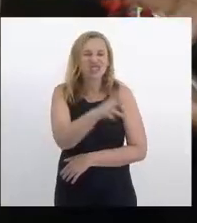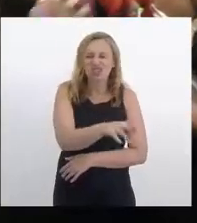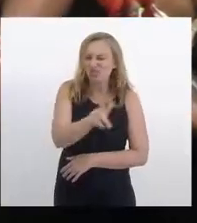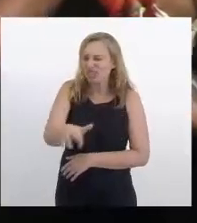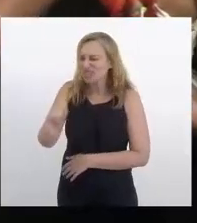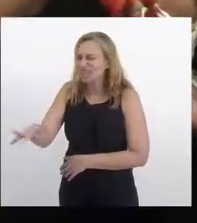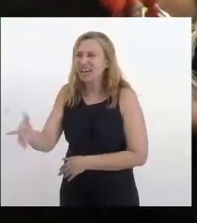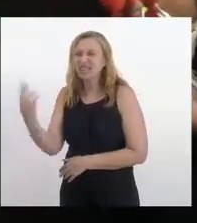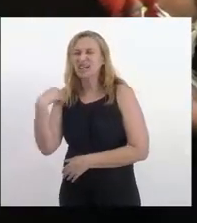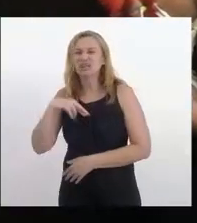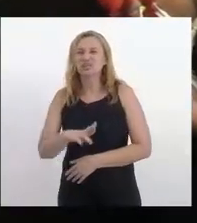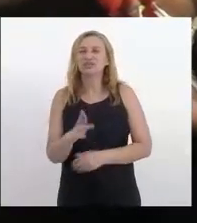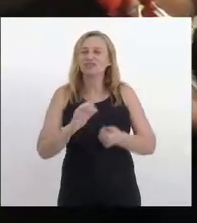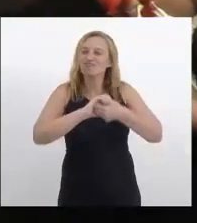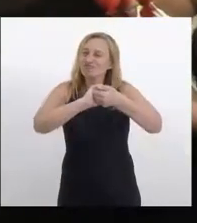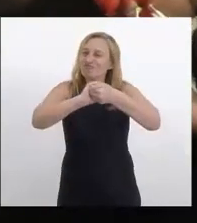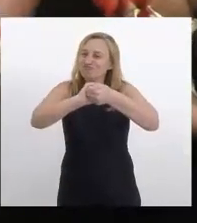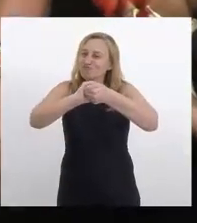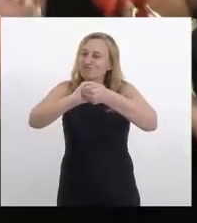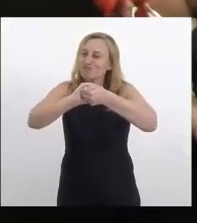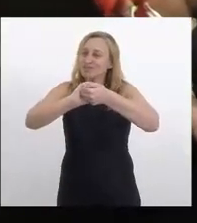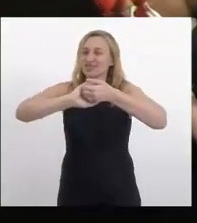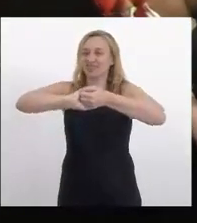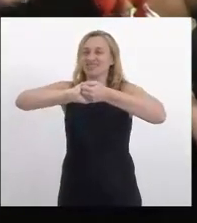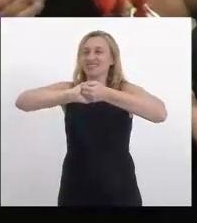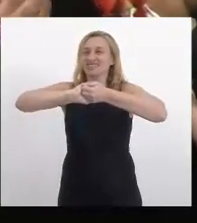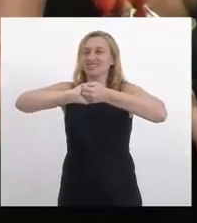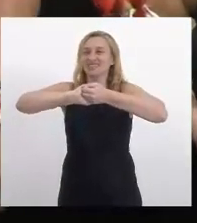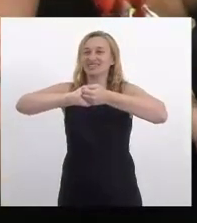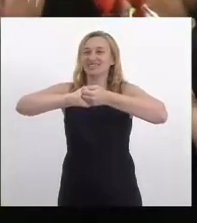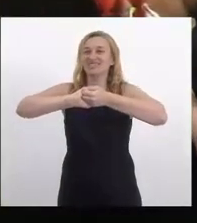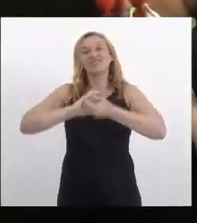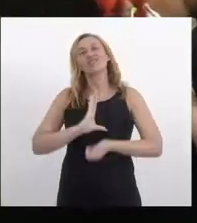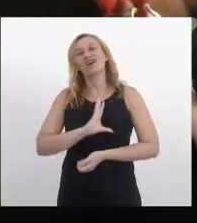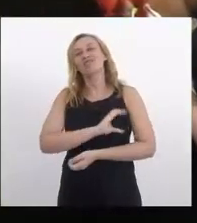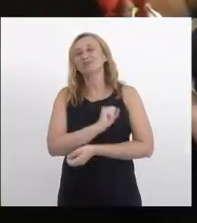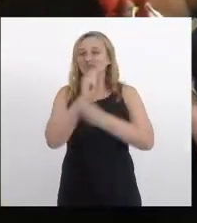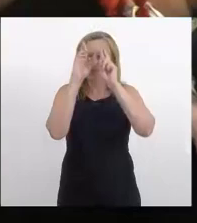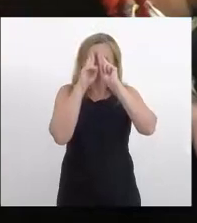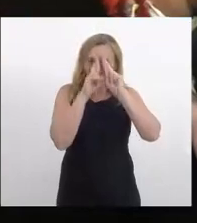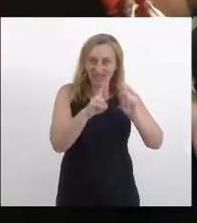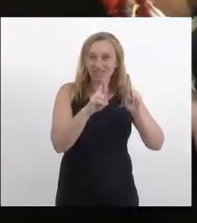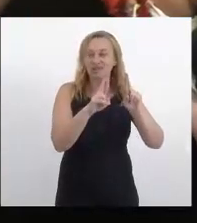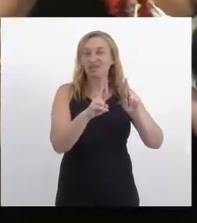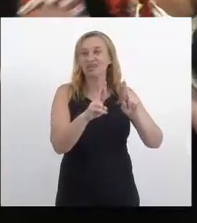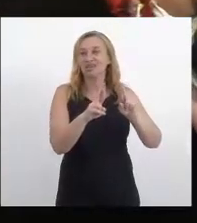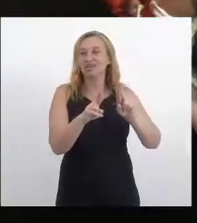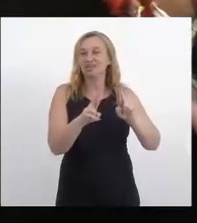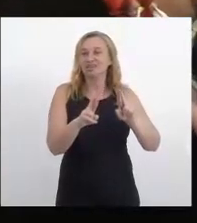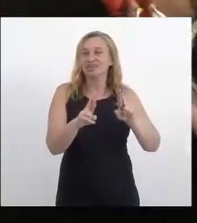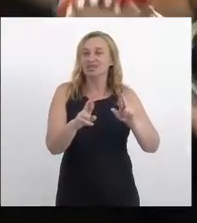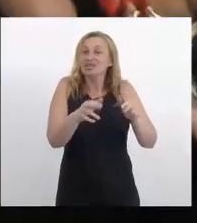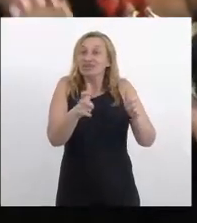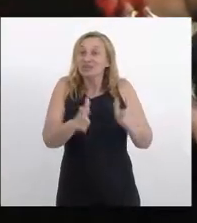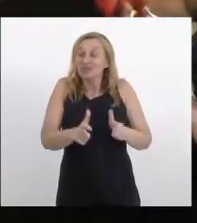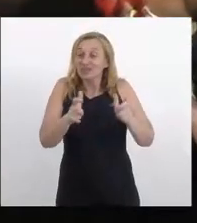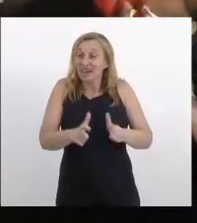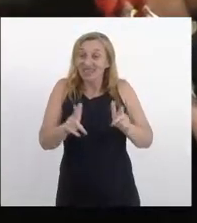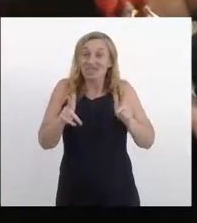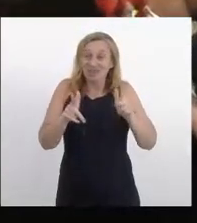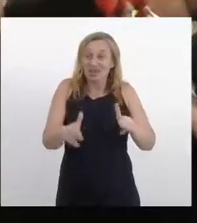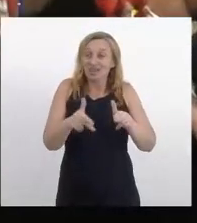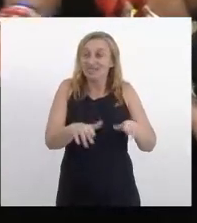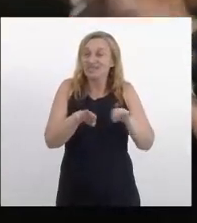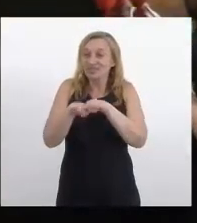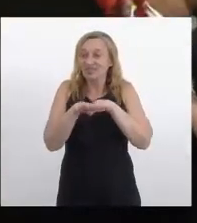diversidade religiosa, de mãos dadas, com amorosidade e respeito, ocupando lugares como esse, com